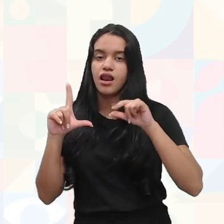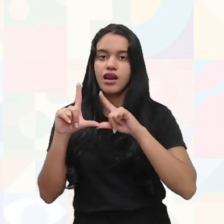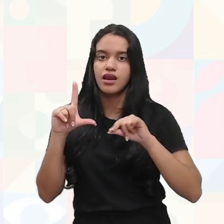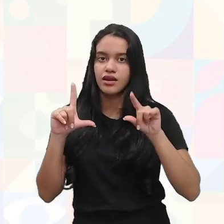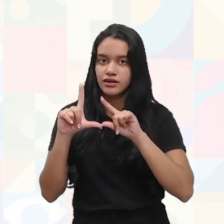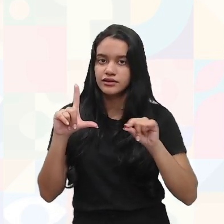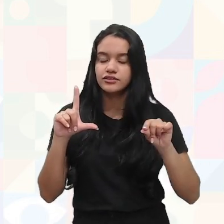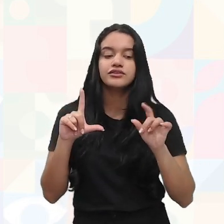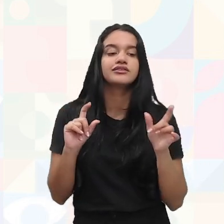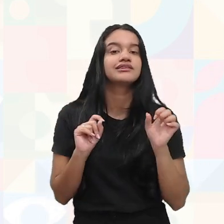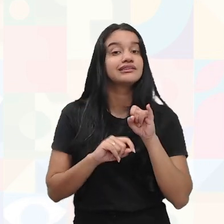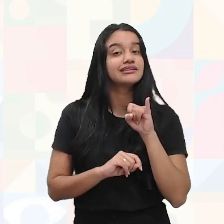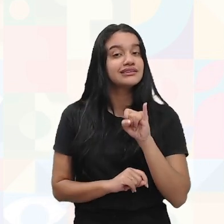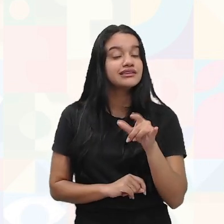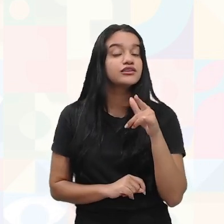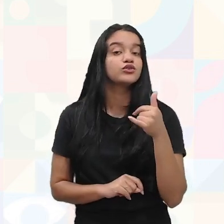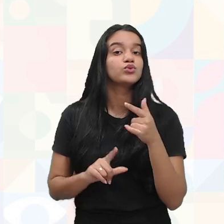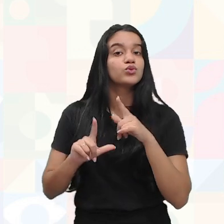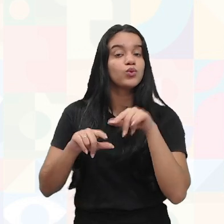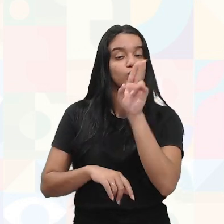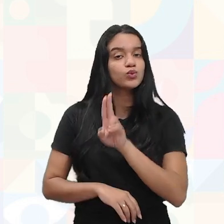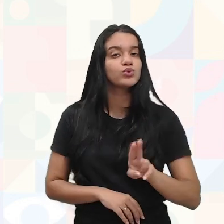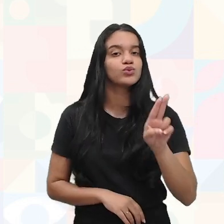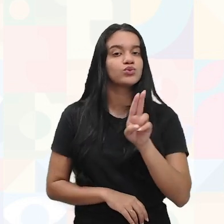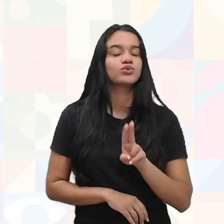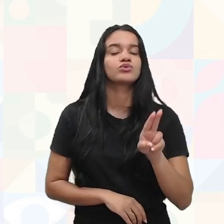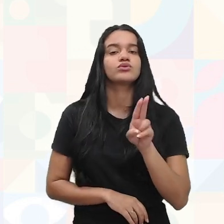ser que seja um usuário muito assíduo